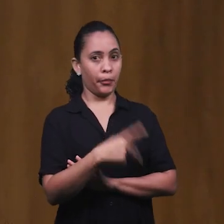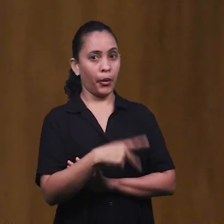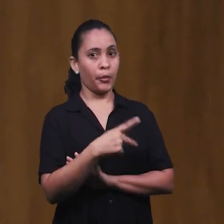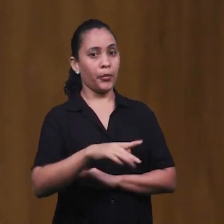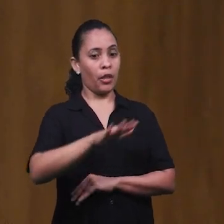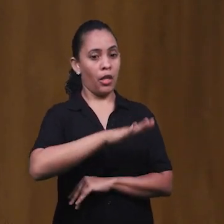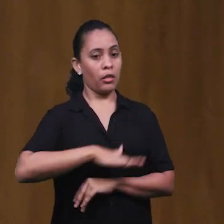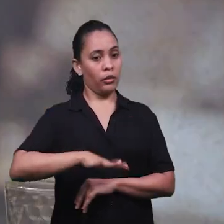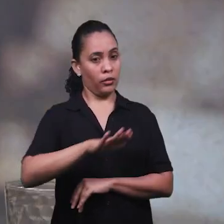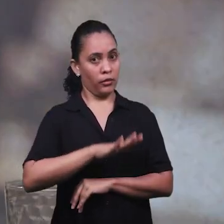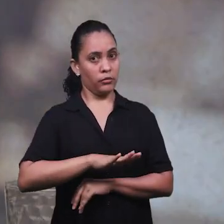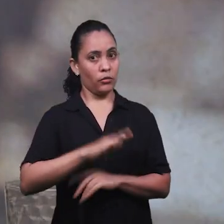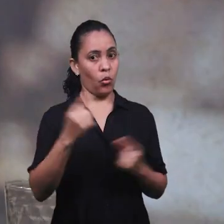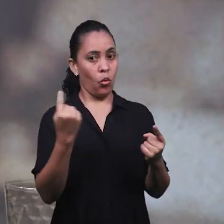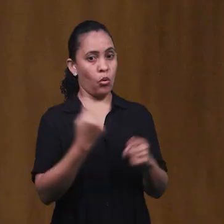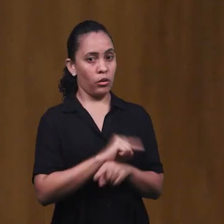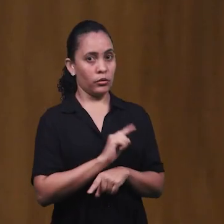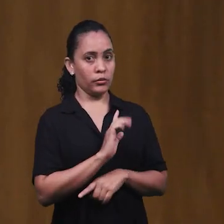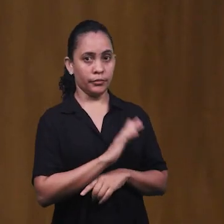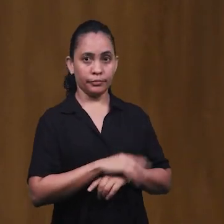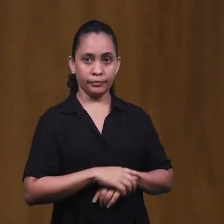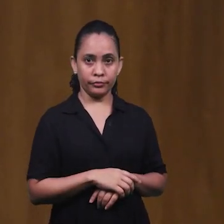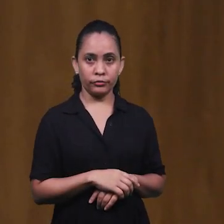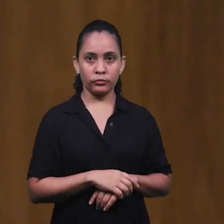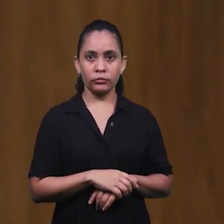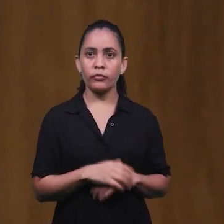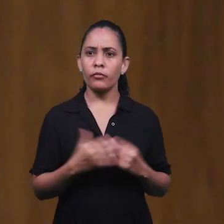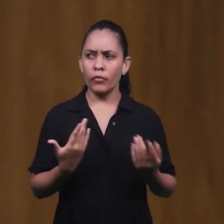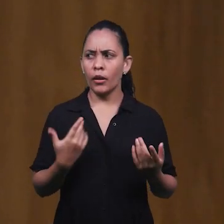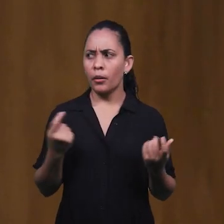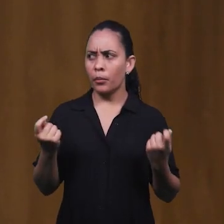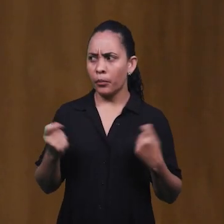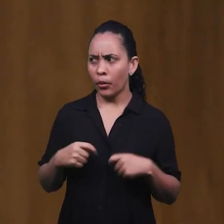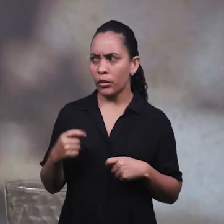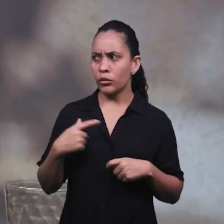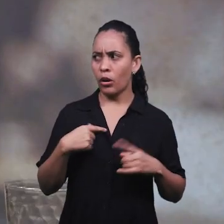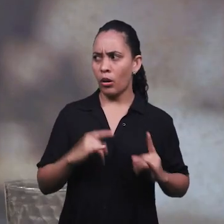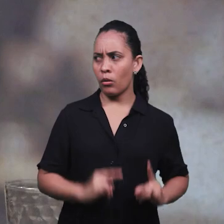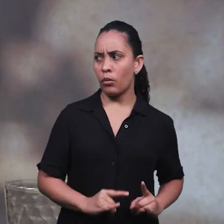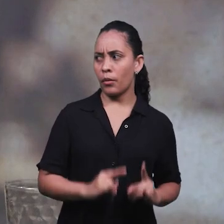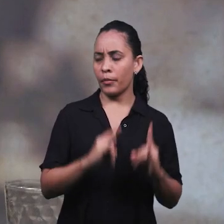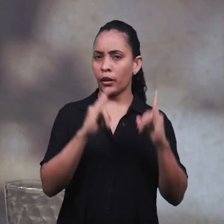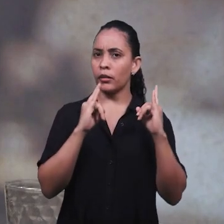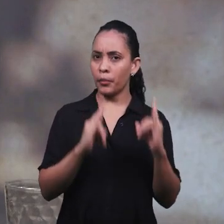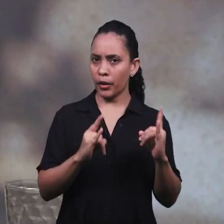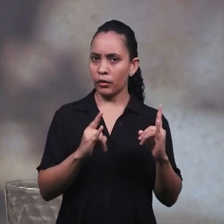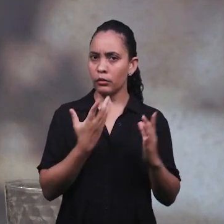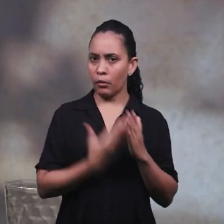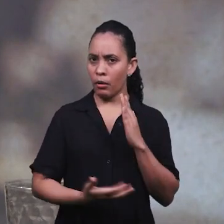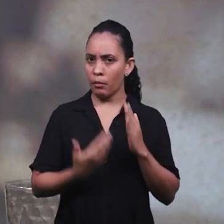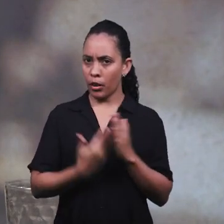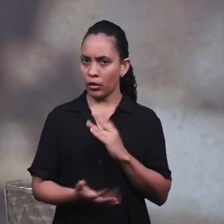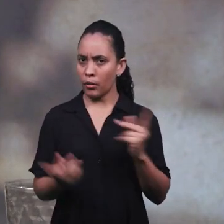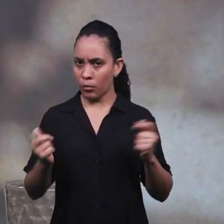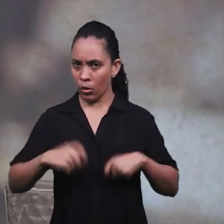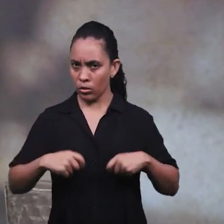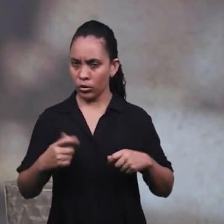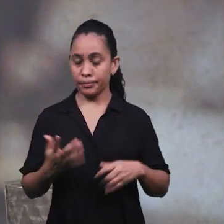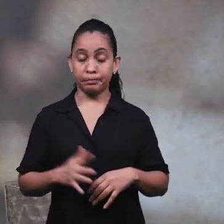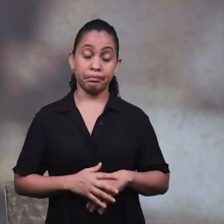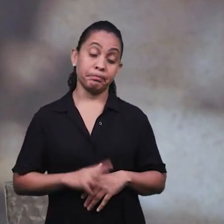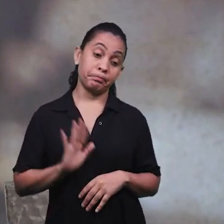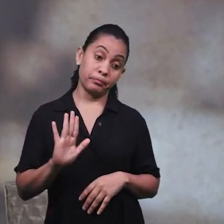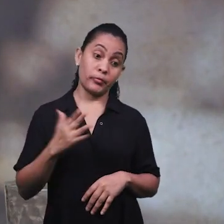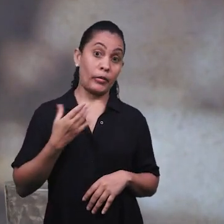essa pessoa? Algum bem dela pode ser penhorado? Legal, Rodrigo. Quando você tem uma inadimplência que